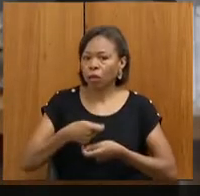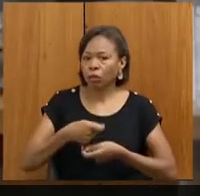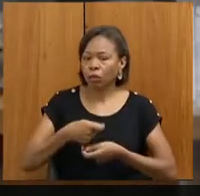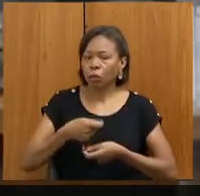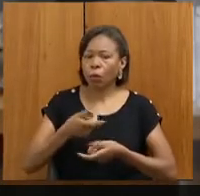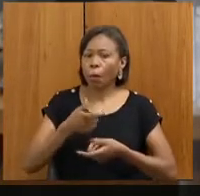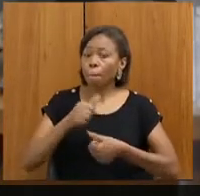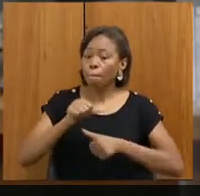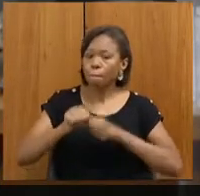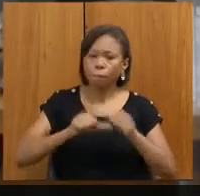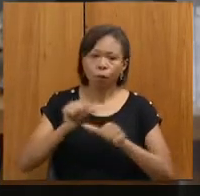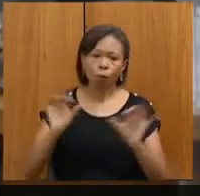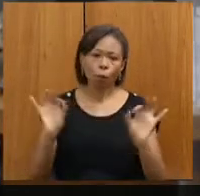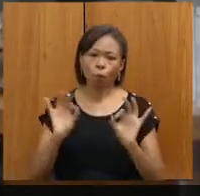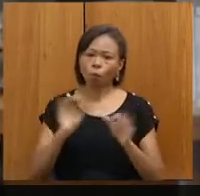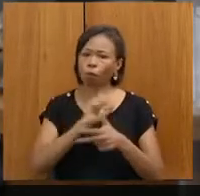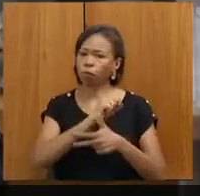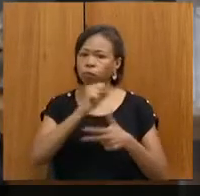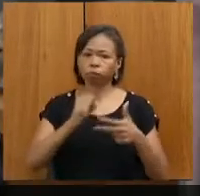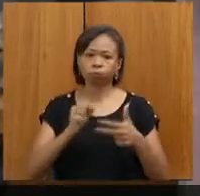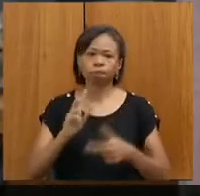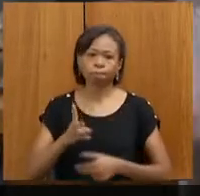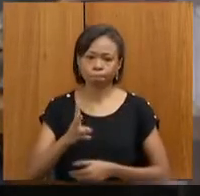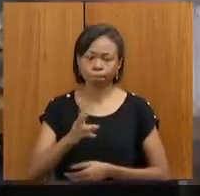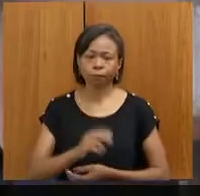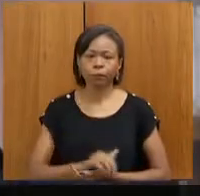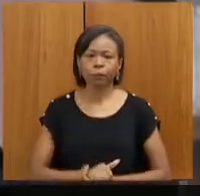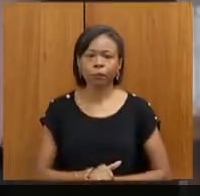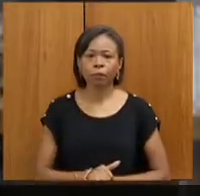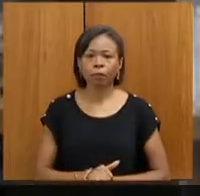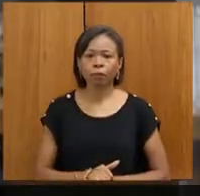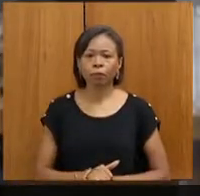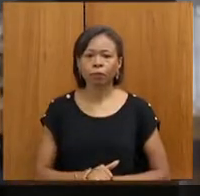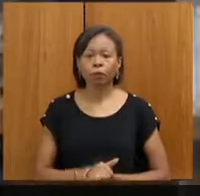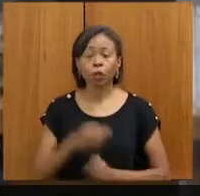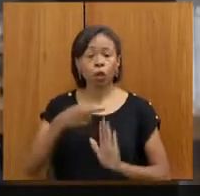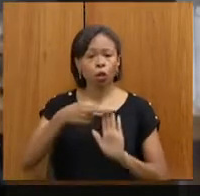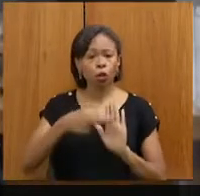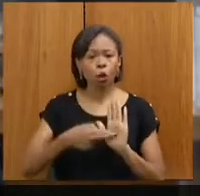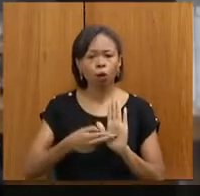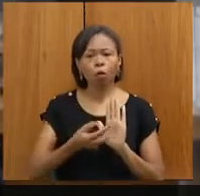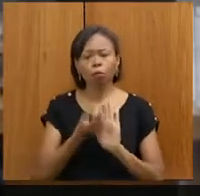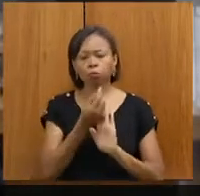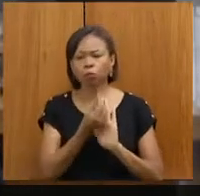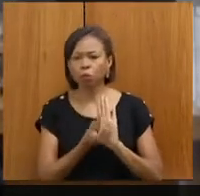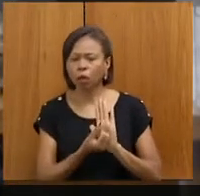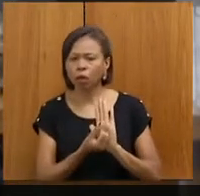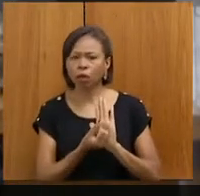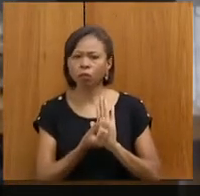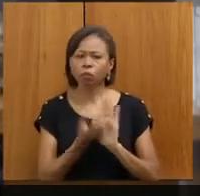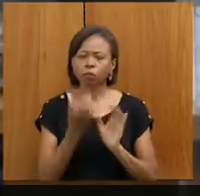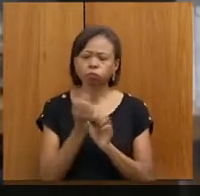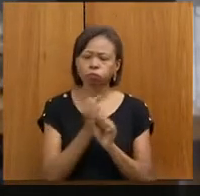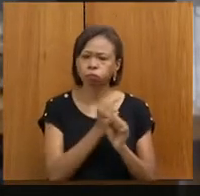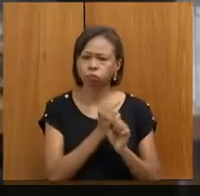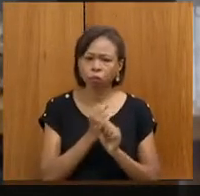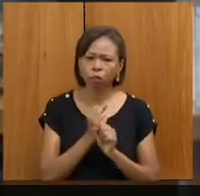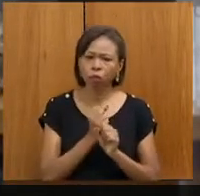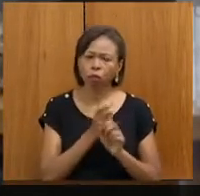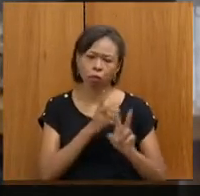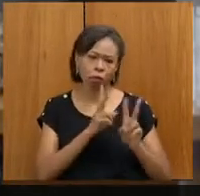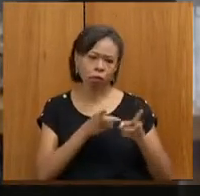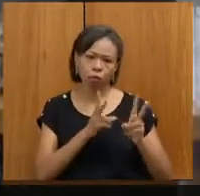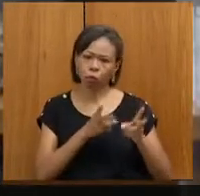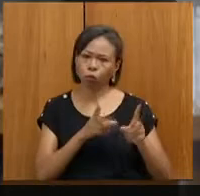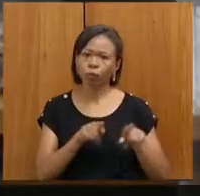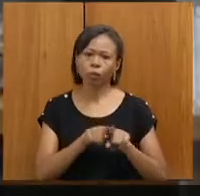poderes próximo por favor a adoção de normas contábeis também não muda nada e temos de que já